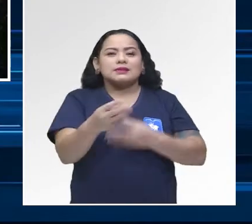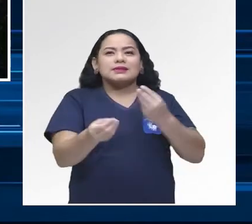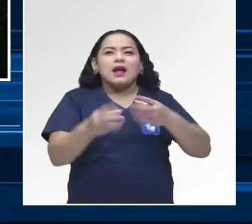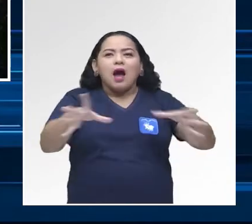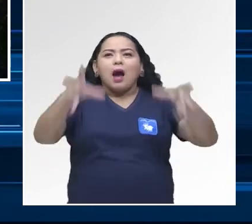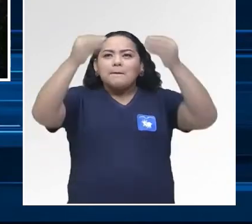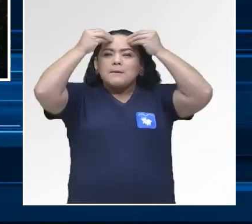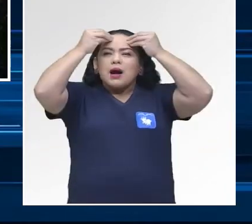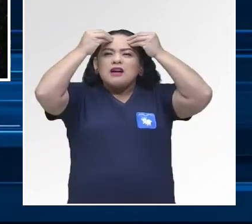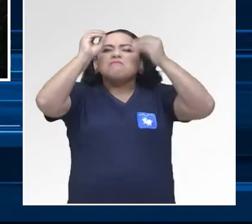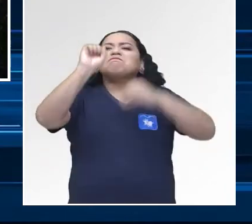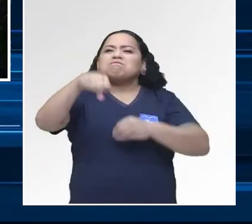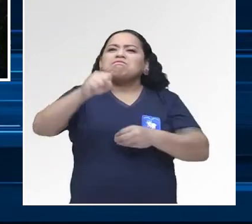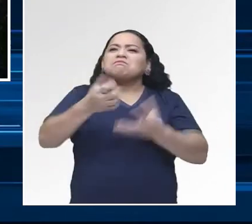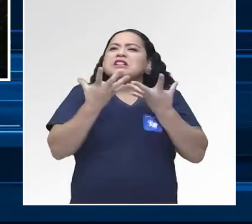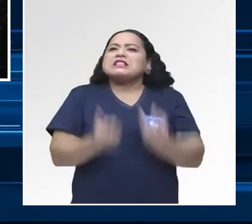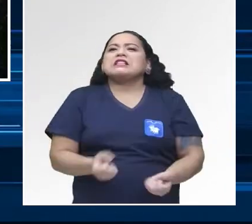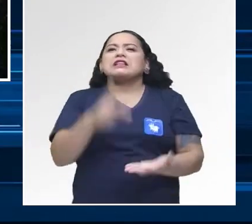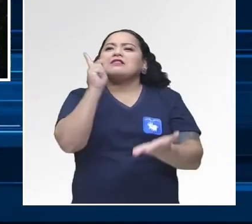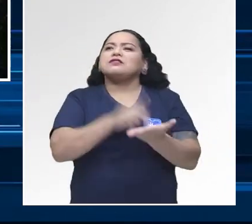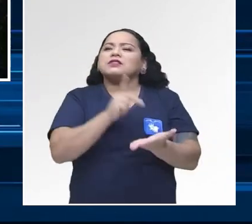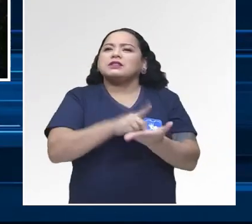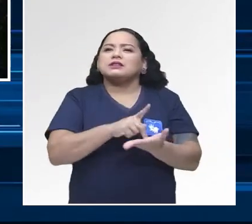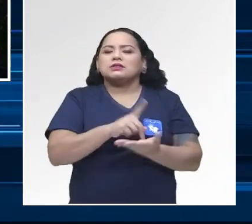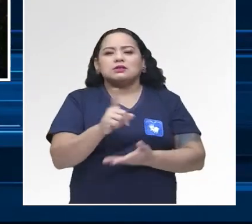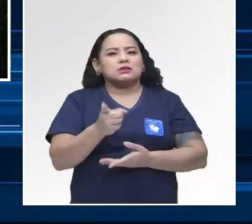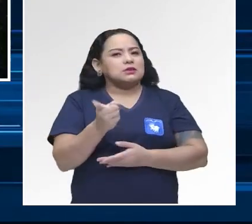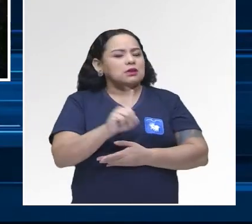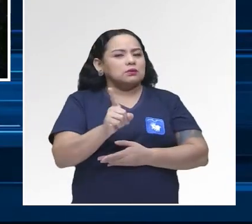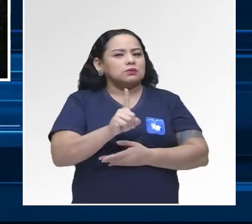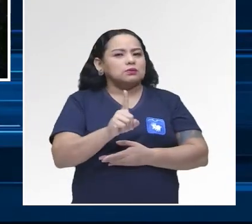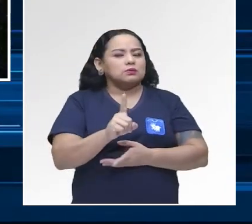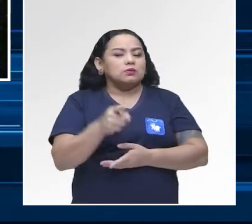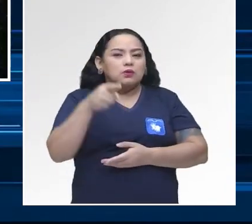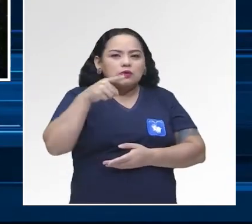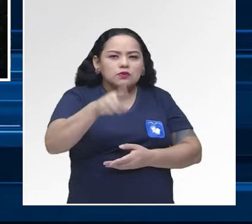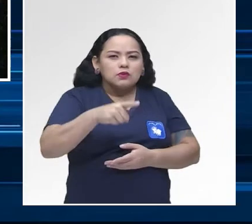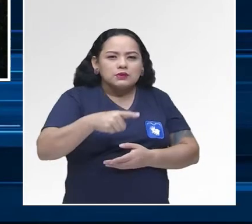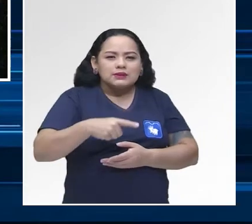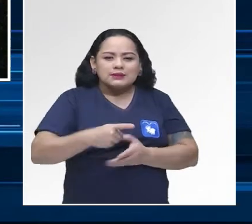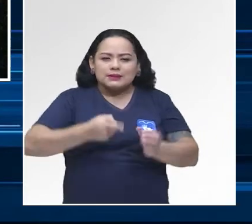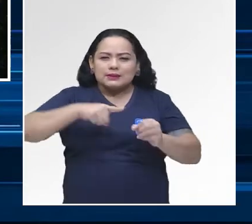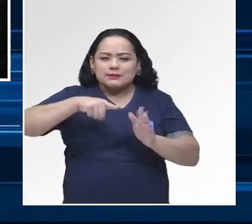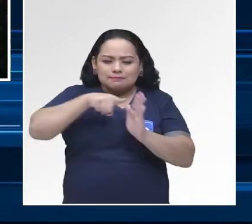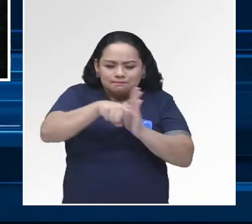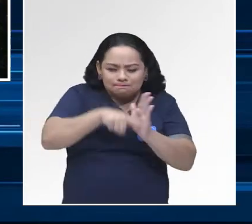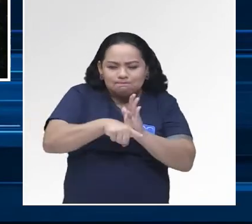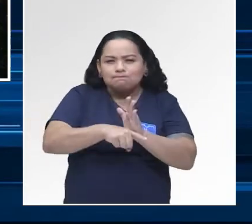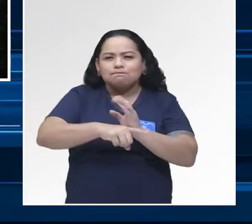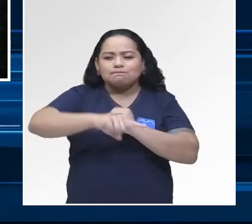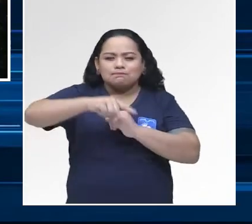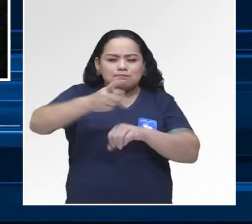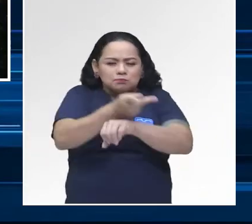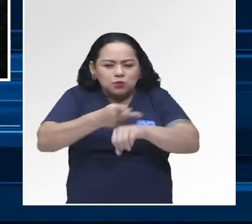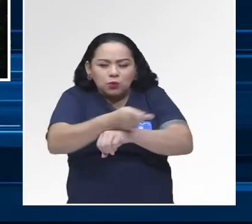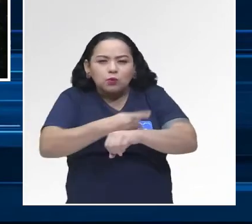como verdadeira. Você vai, então, quando você vai mais além, você é mais radical nessa